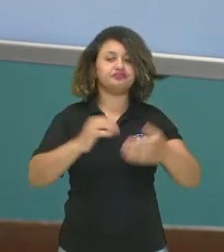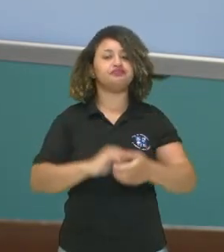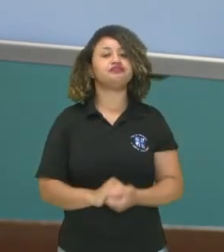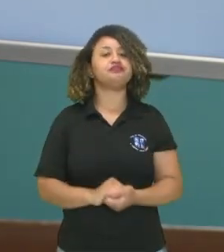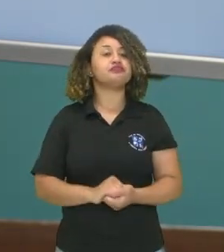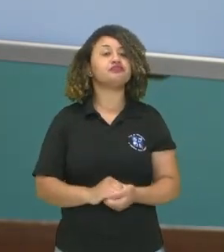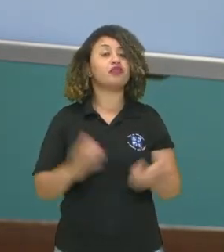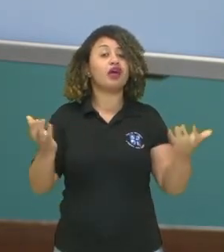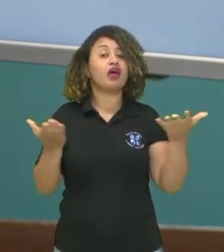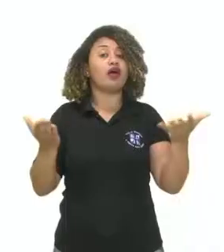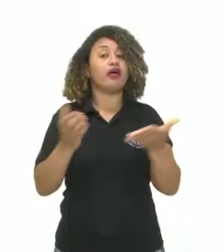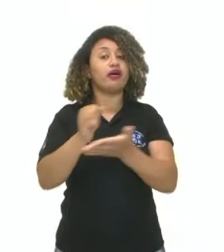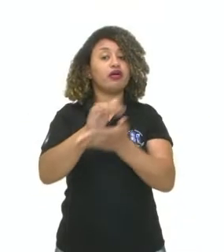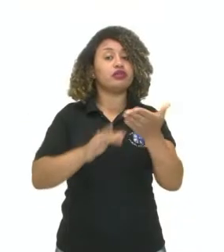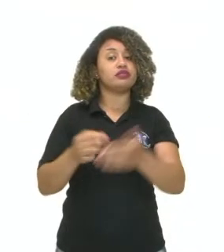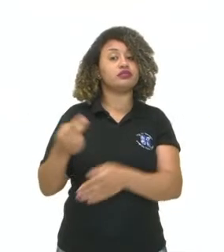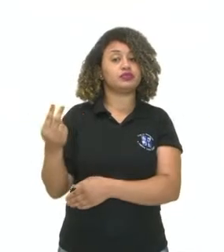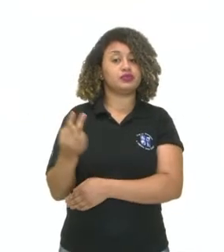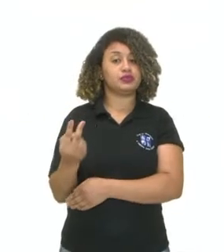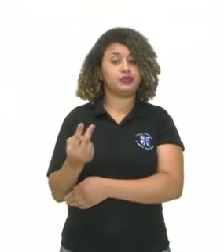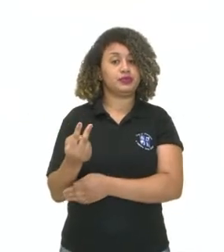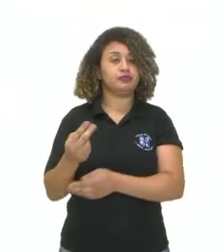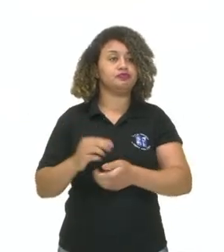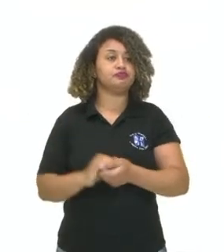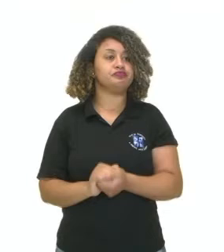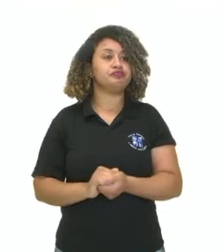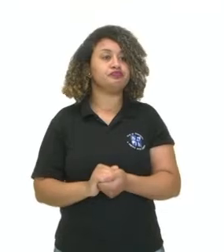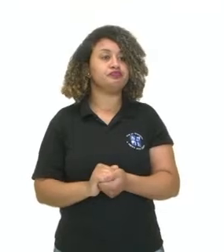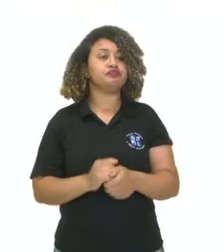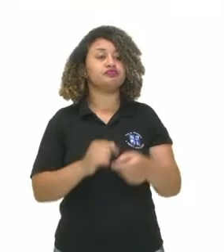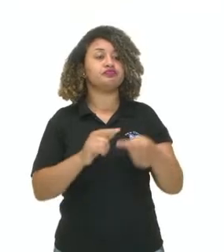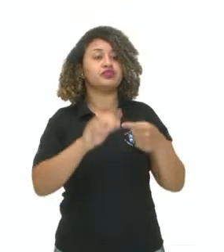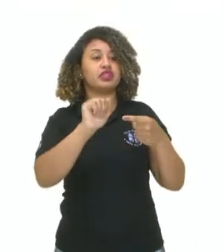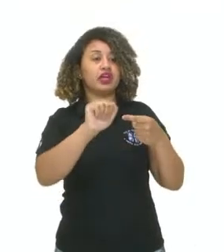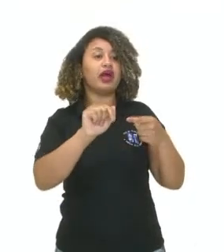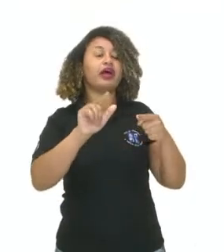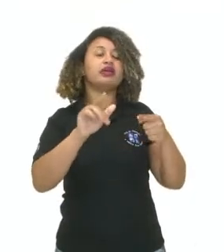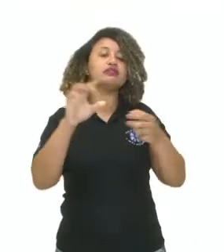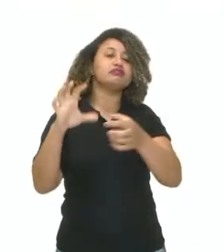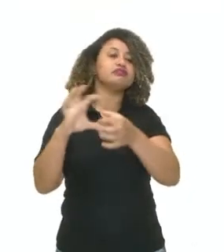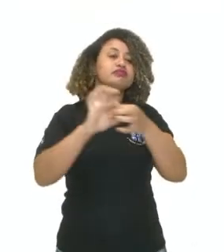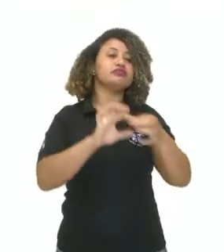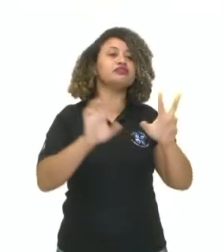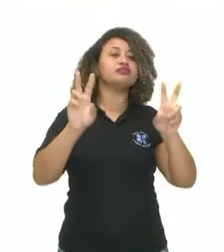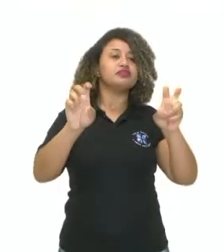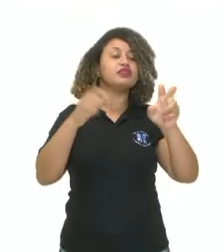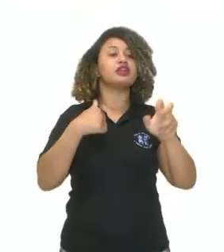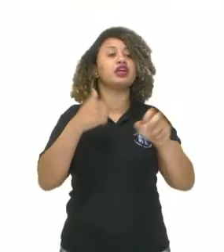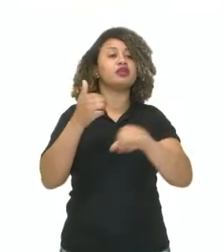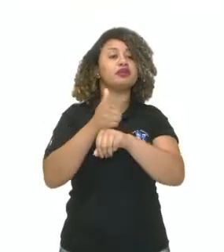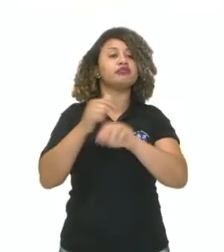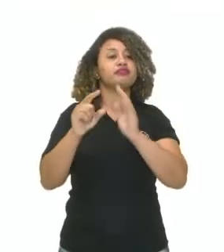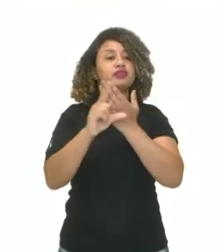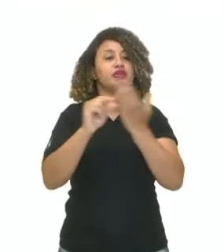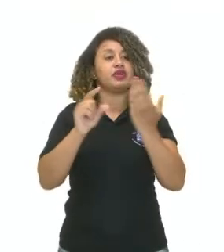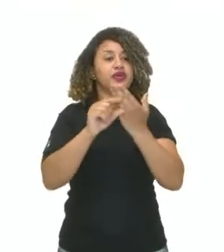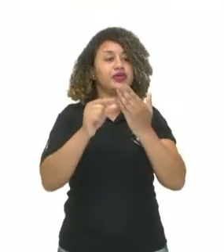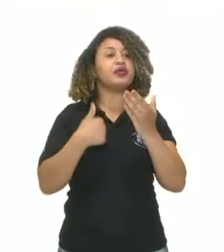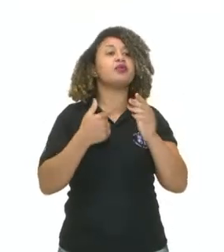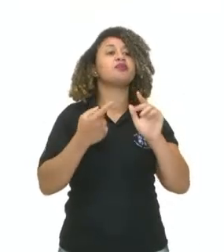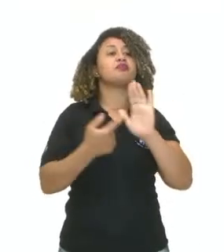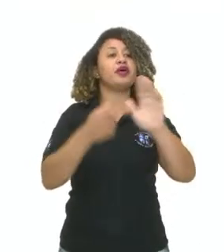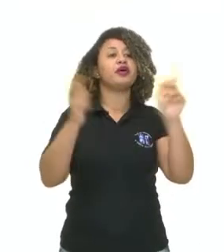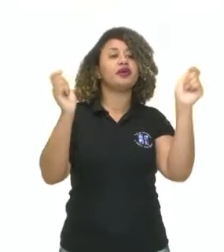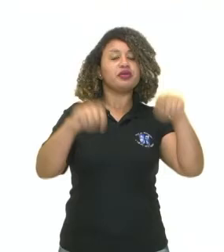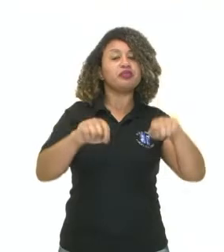Exercício de número 2. Letra A. Ao contextualizar o tema, a jornalista apresenta indicações da possibilidade